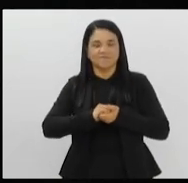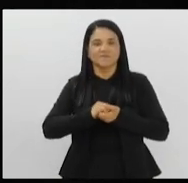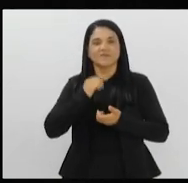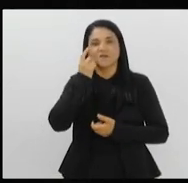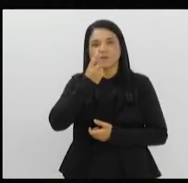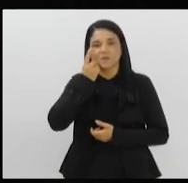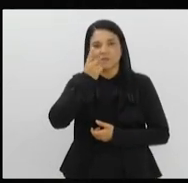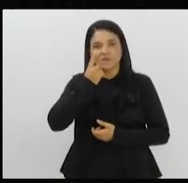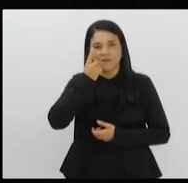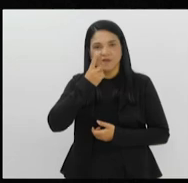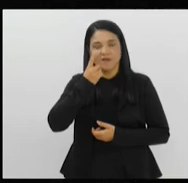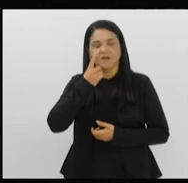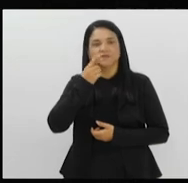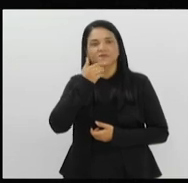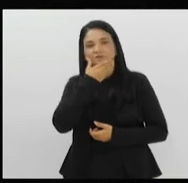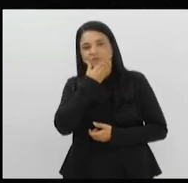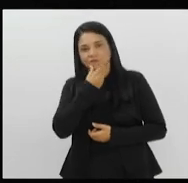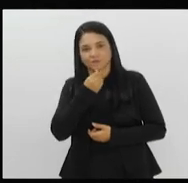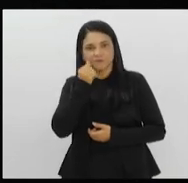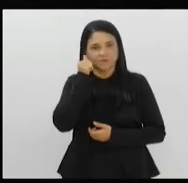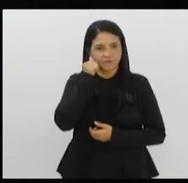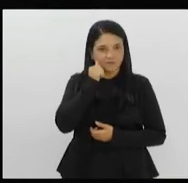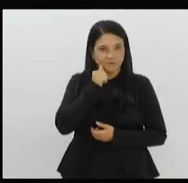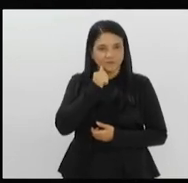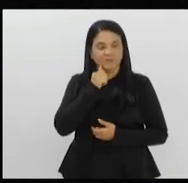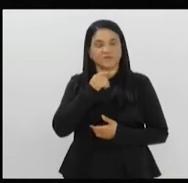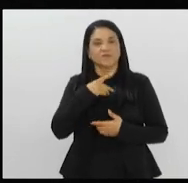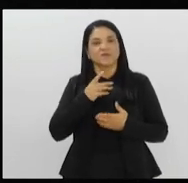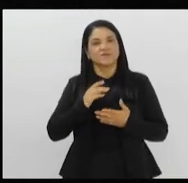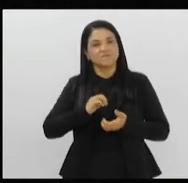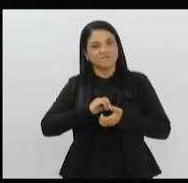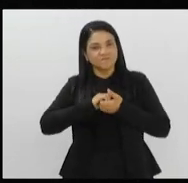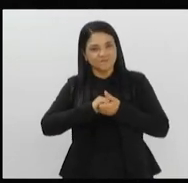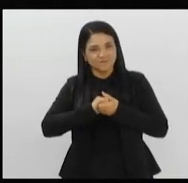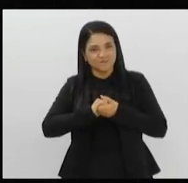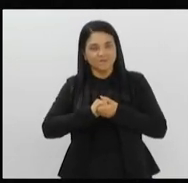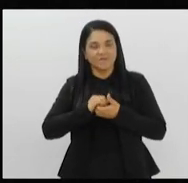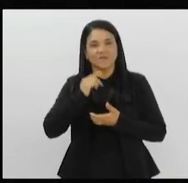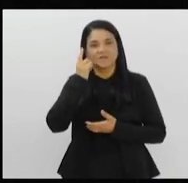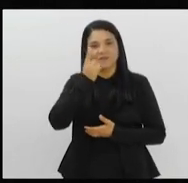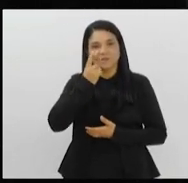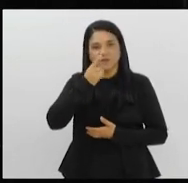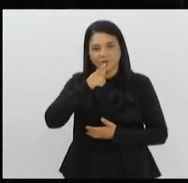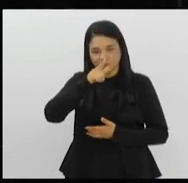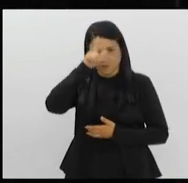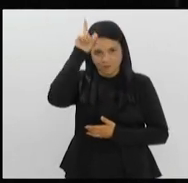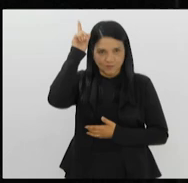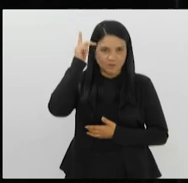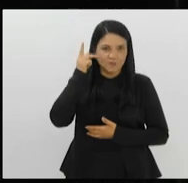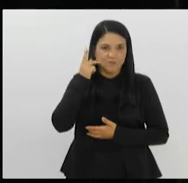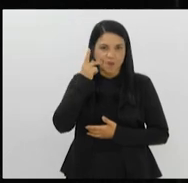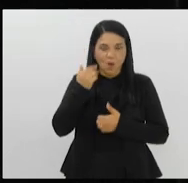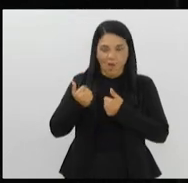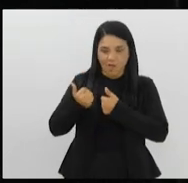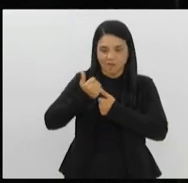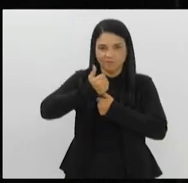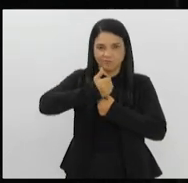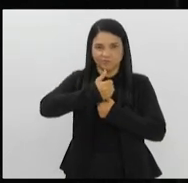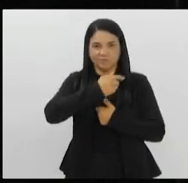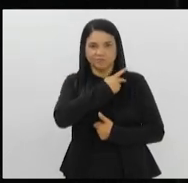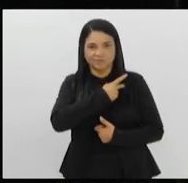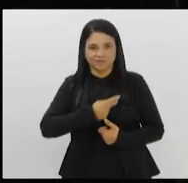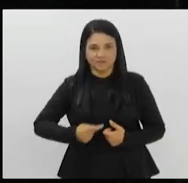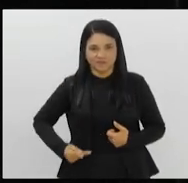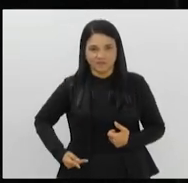colegas, deputados e deputadas. Saudar o nobre deputado Luiz Paulo, que assume agora a presidência